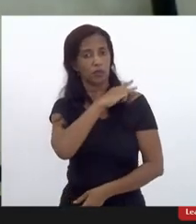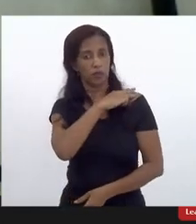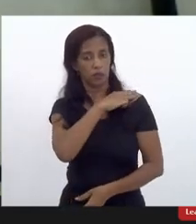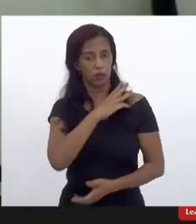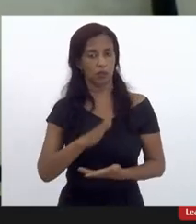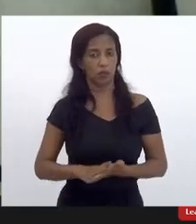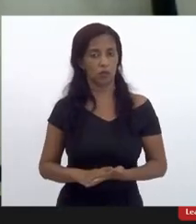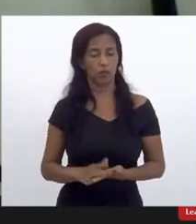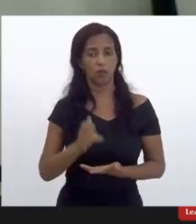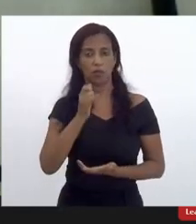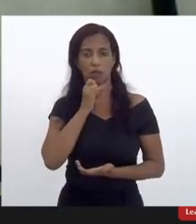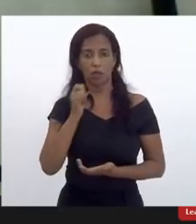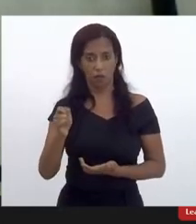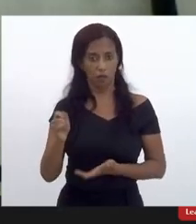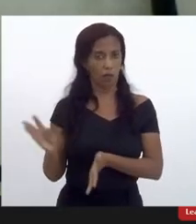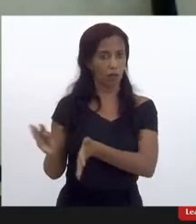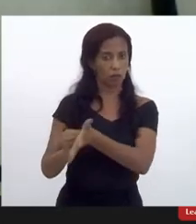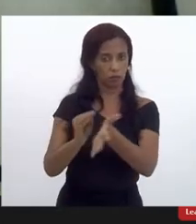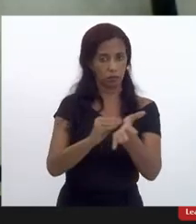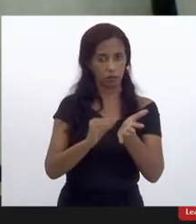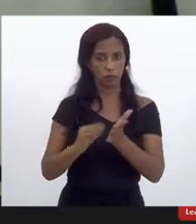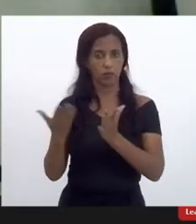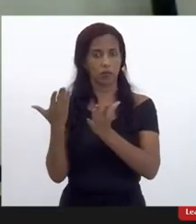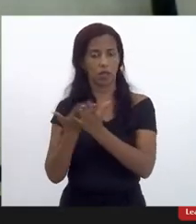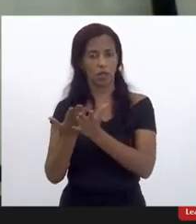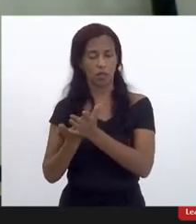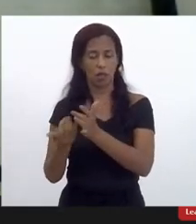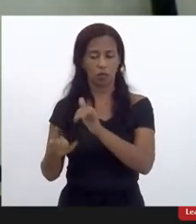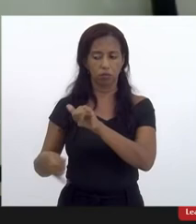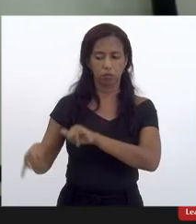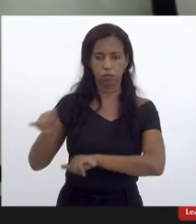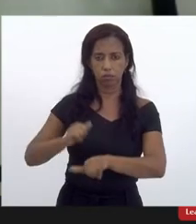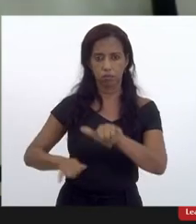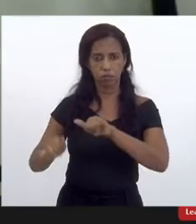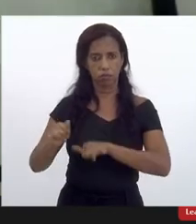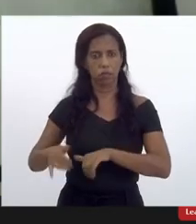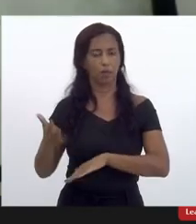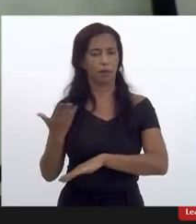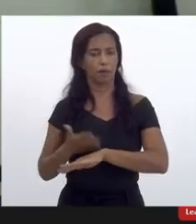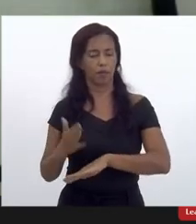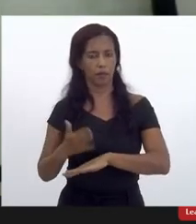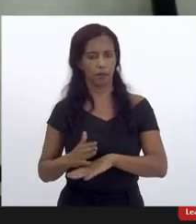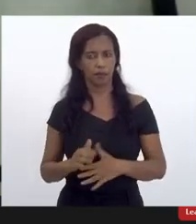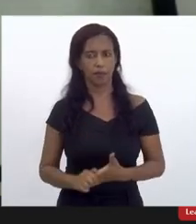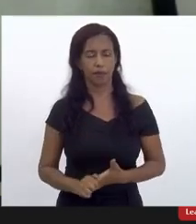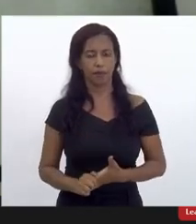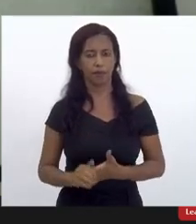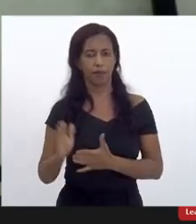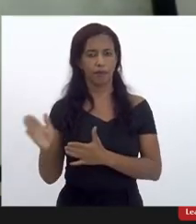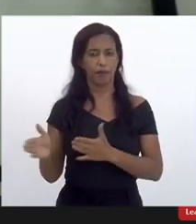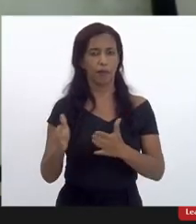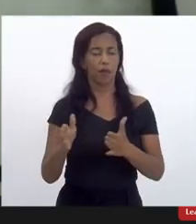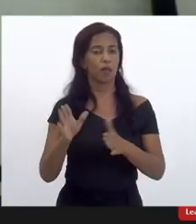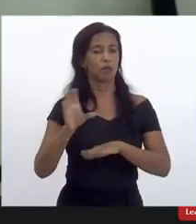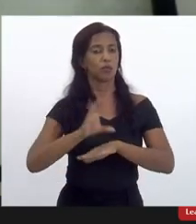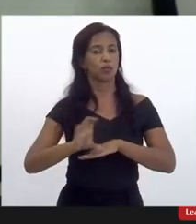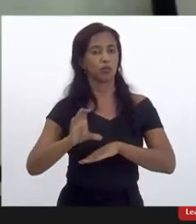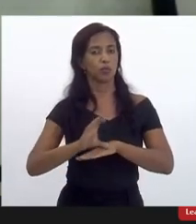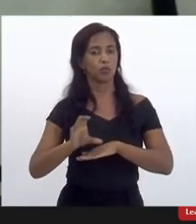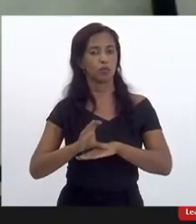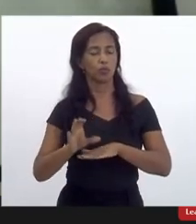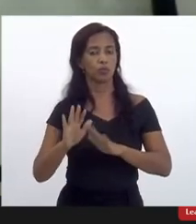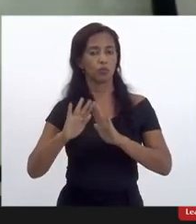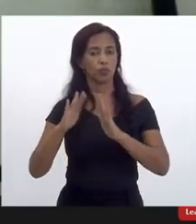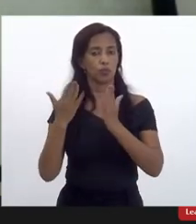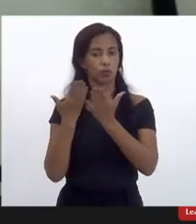que ficaram com essas pendências das aulas de laboratório, das aulas práticas. Vários cursos por